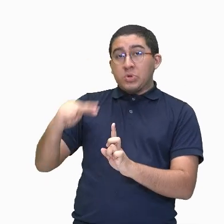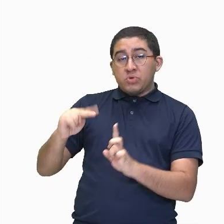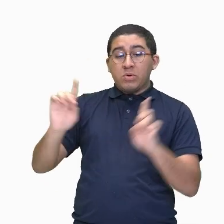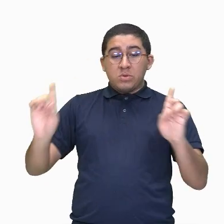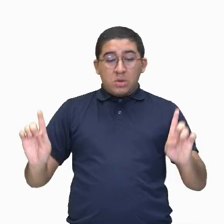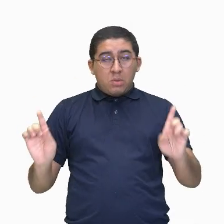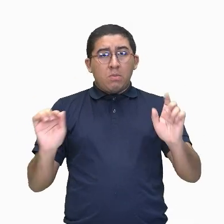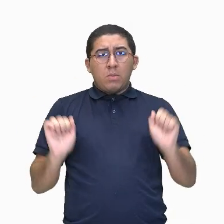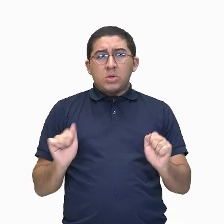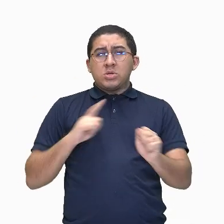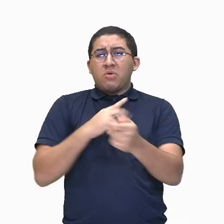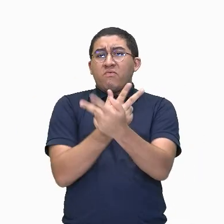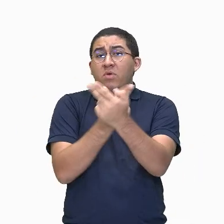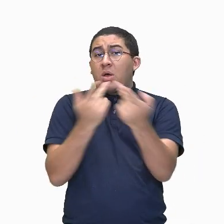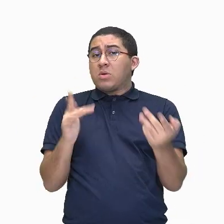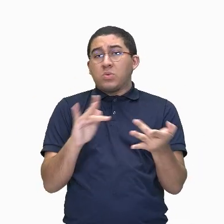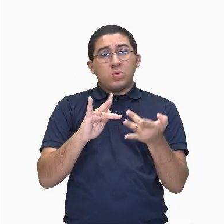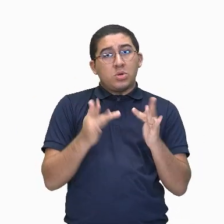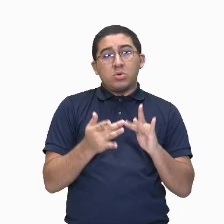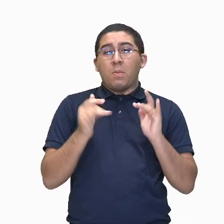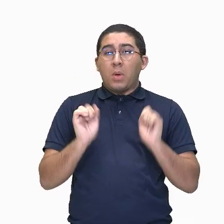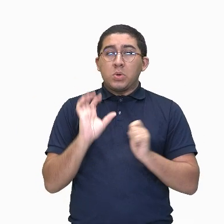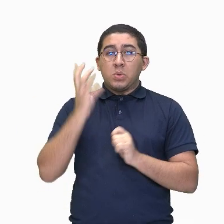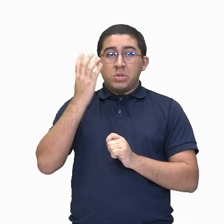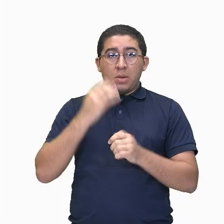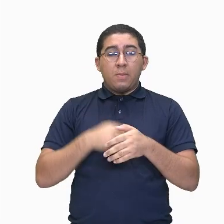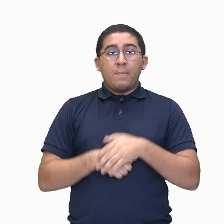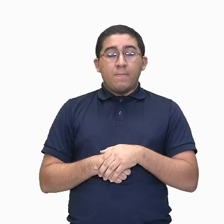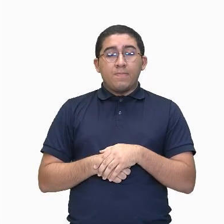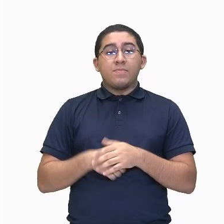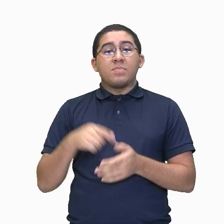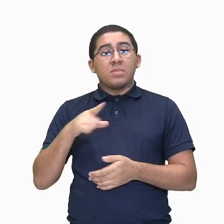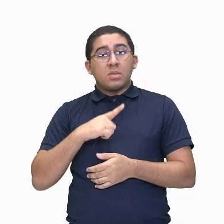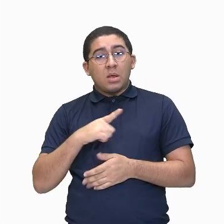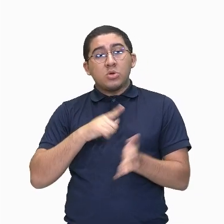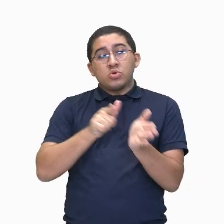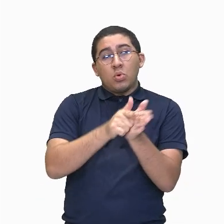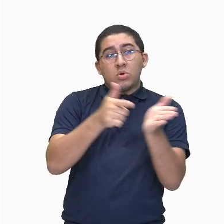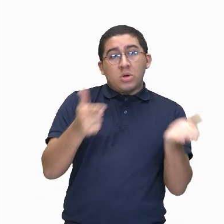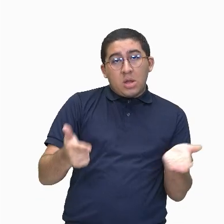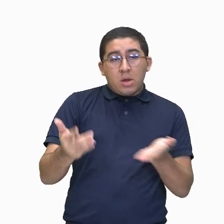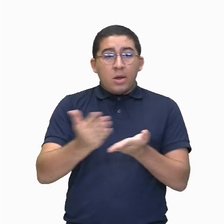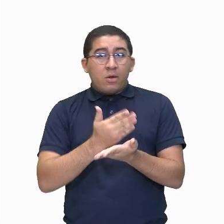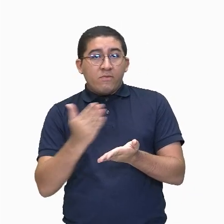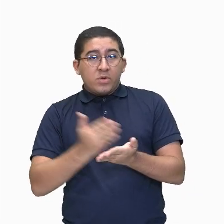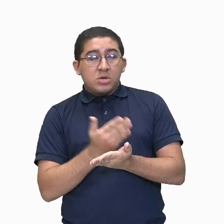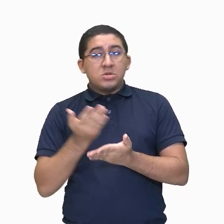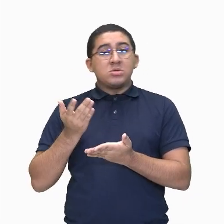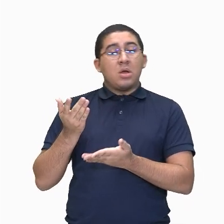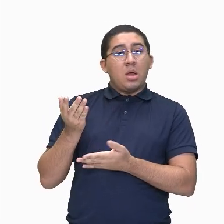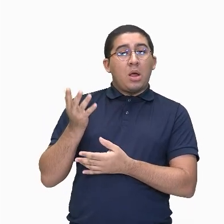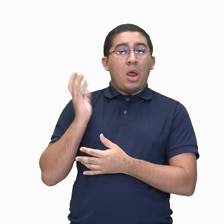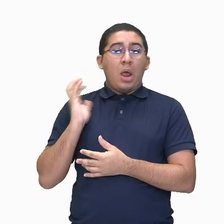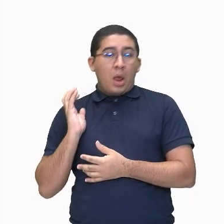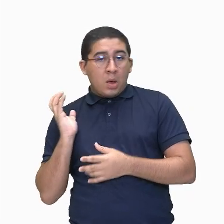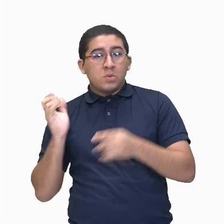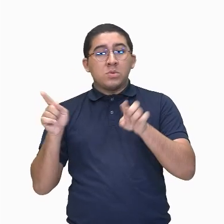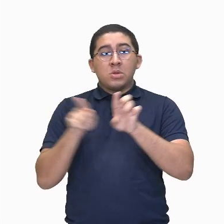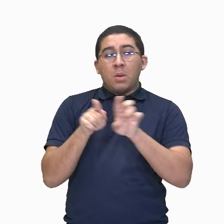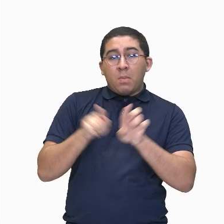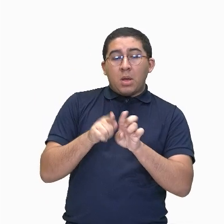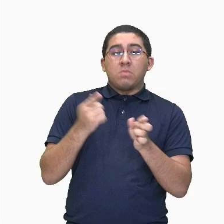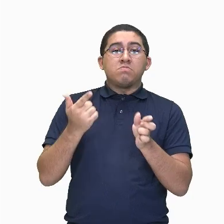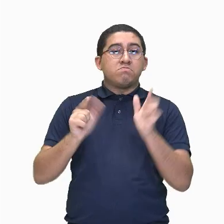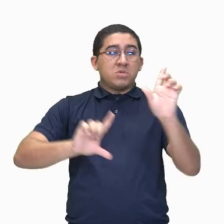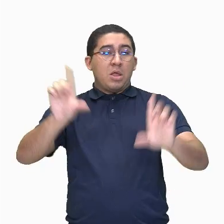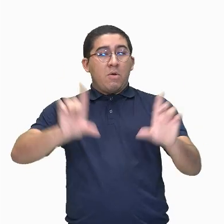em diversos contextos. Pode ser em contexto de jornais, de revistas, de rádios, programas de TV,